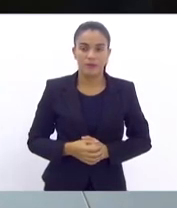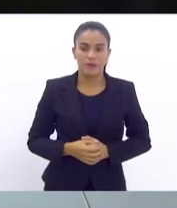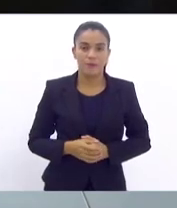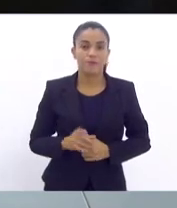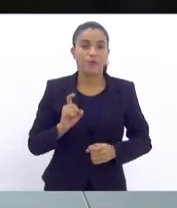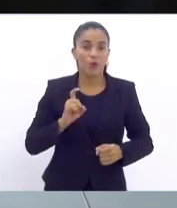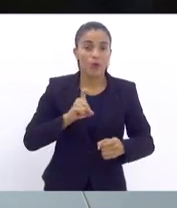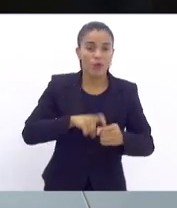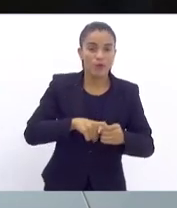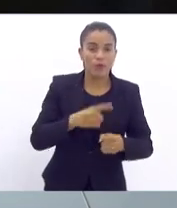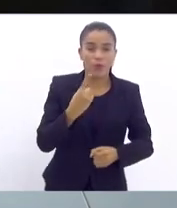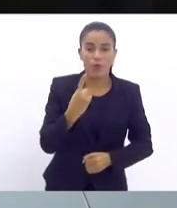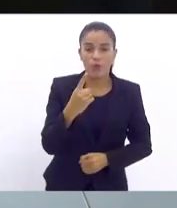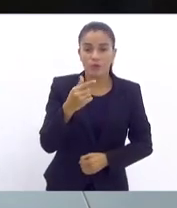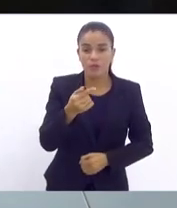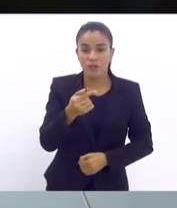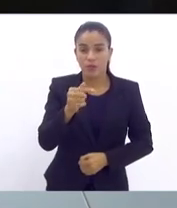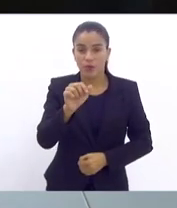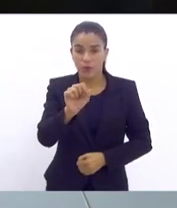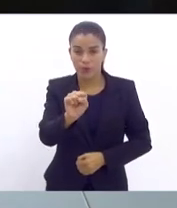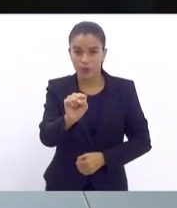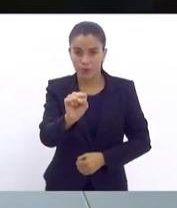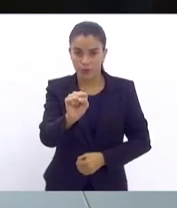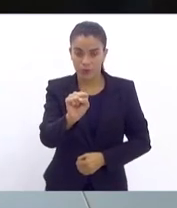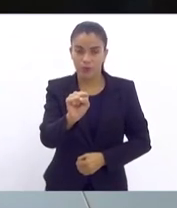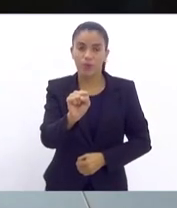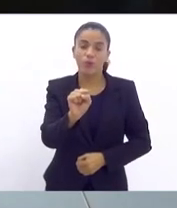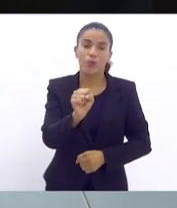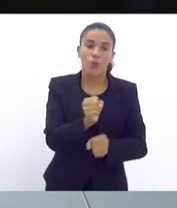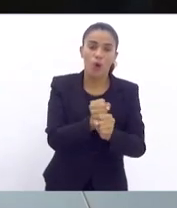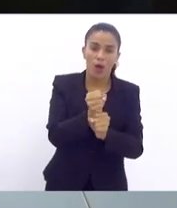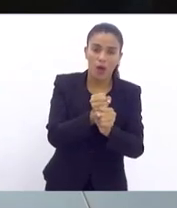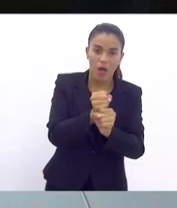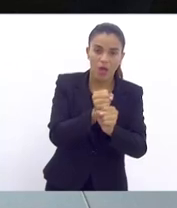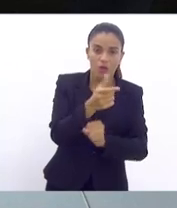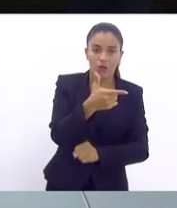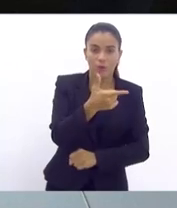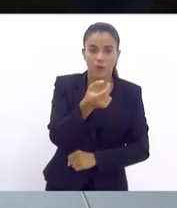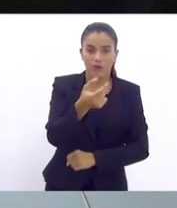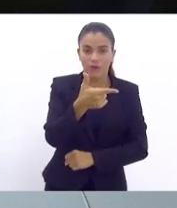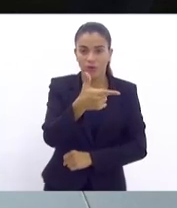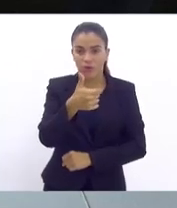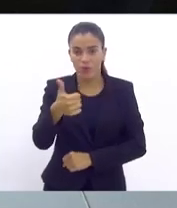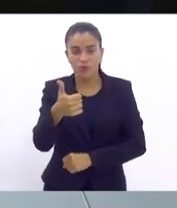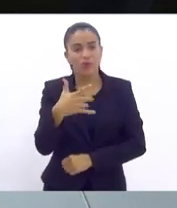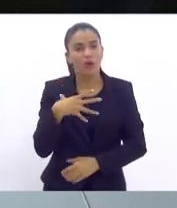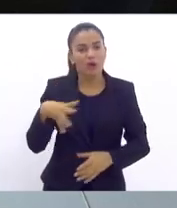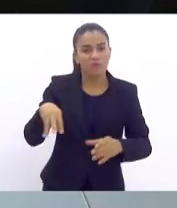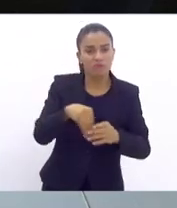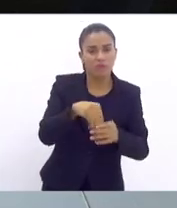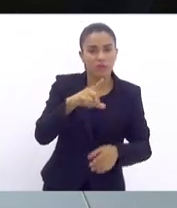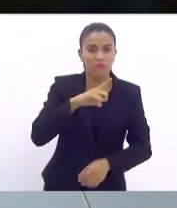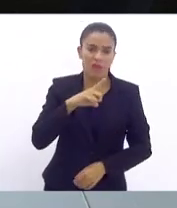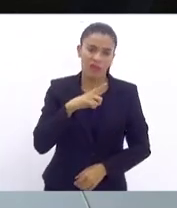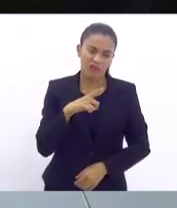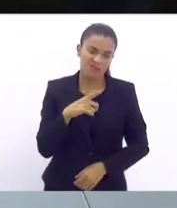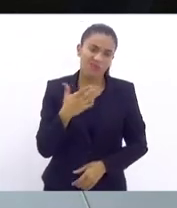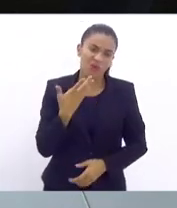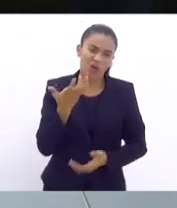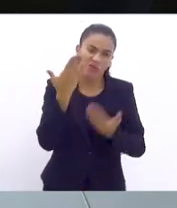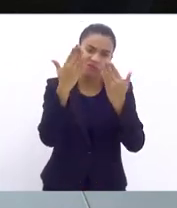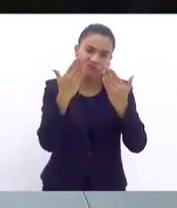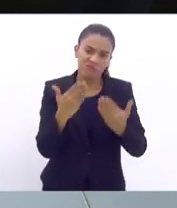o convênio 178 de 21 já está internalizado Então queria também visto